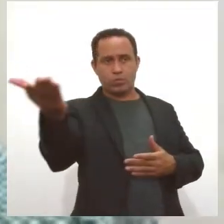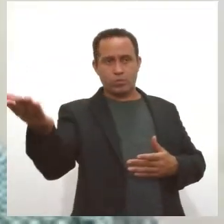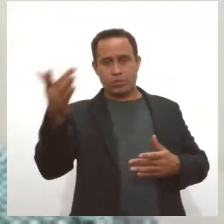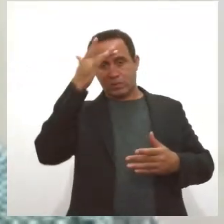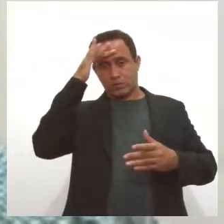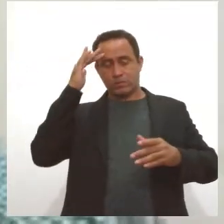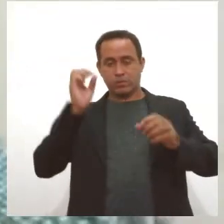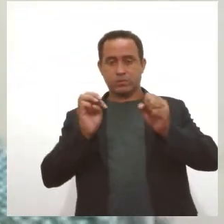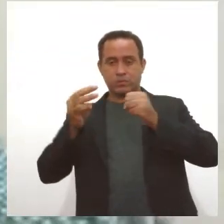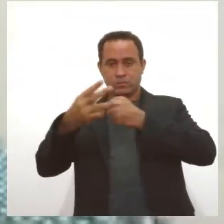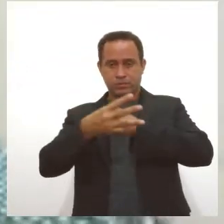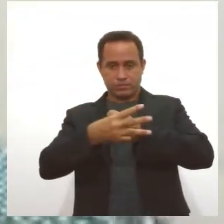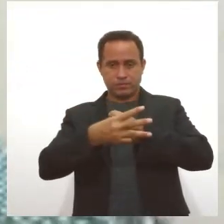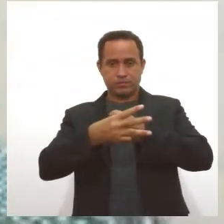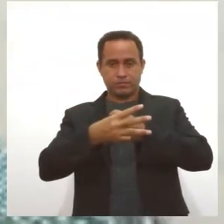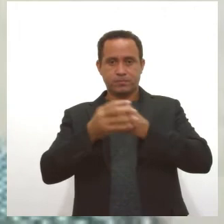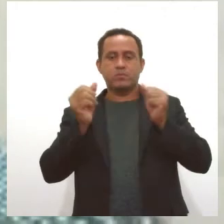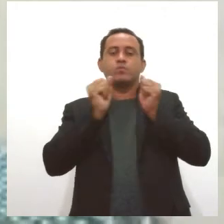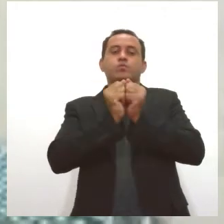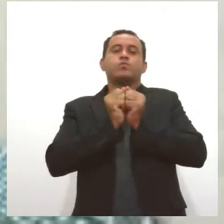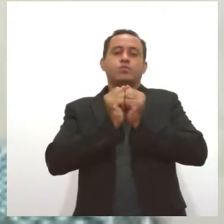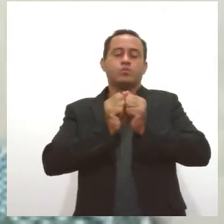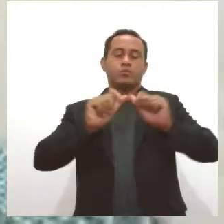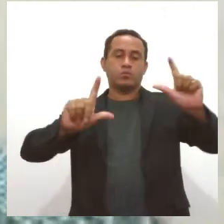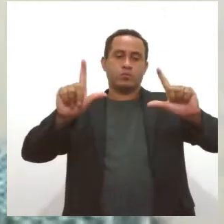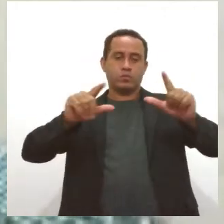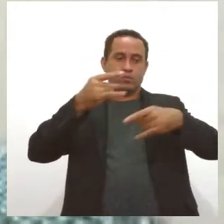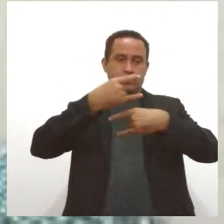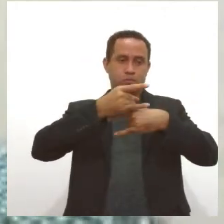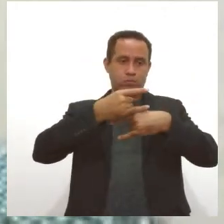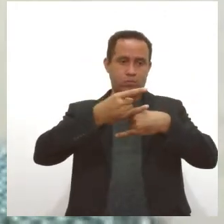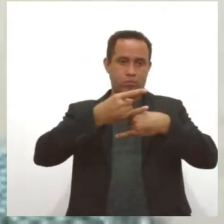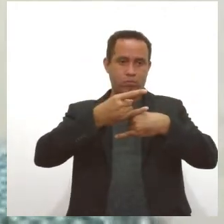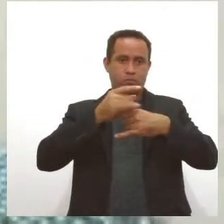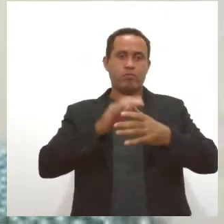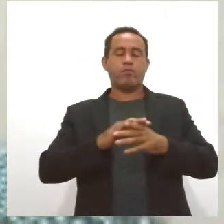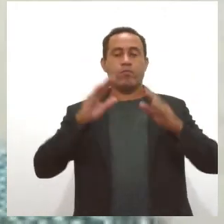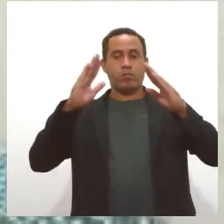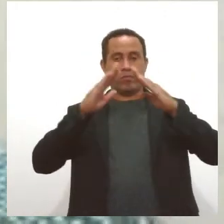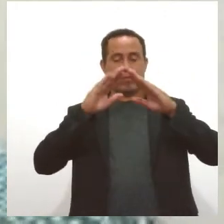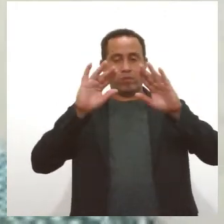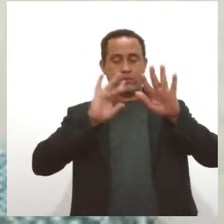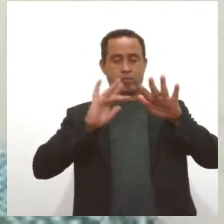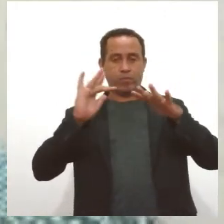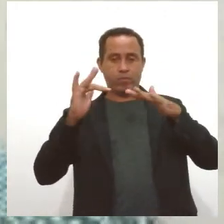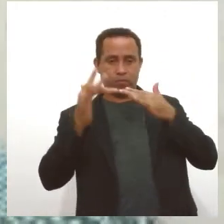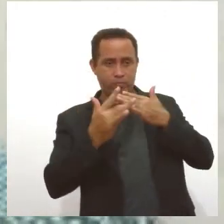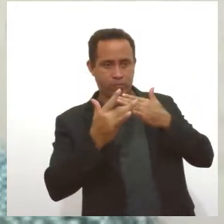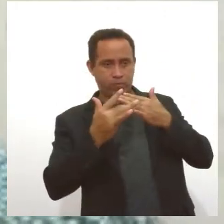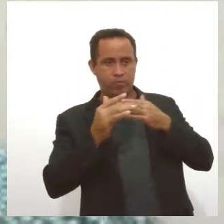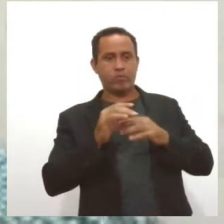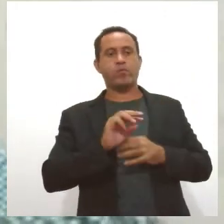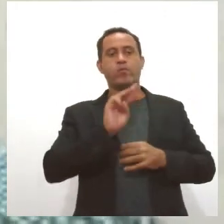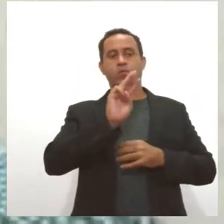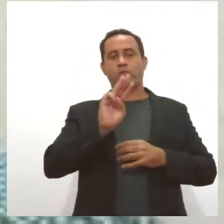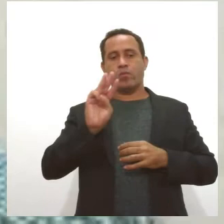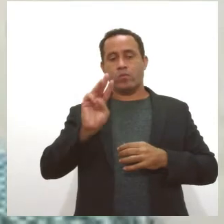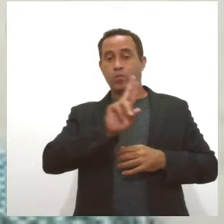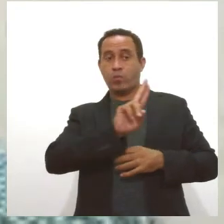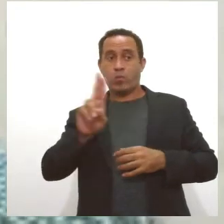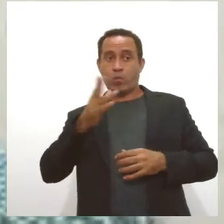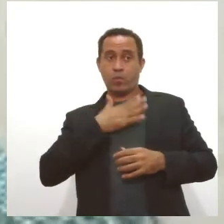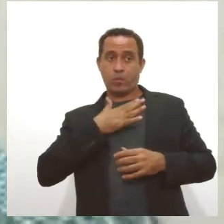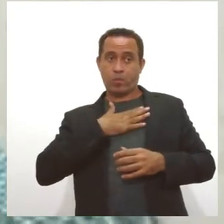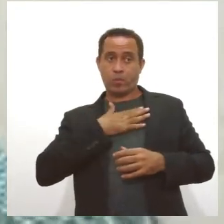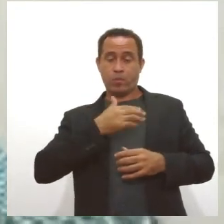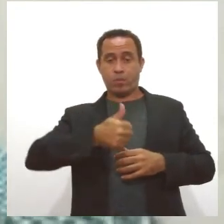TV Alese a estarem acompanhando nas minhas redes sociais, que é o arroba Luan Mainá, onde a partir do dia